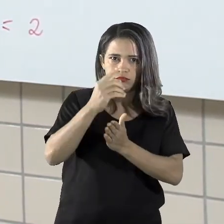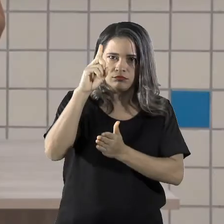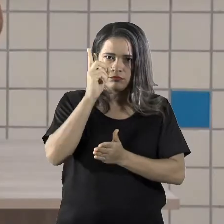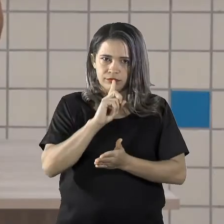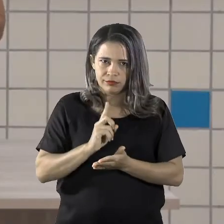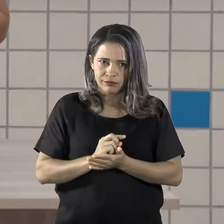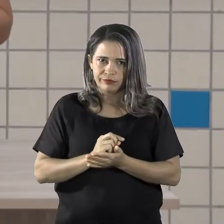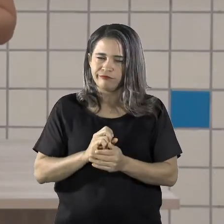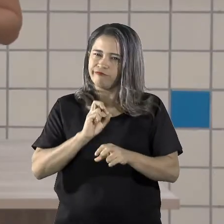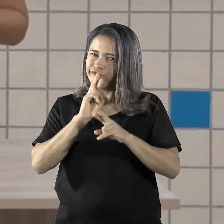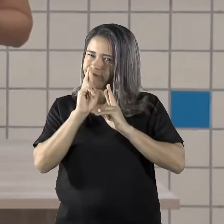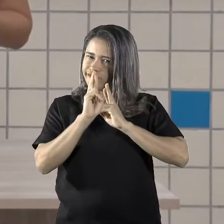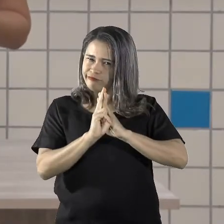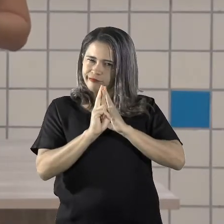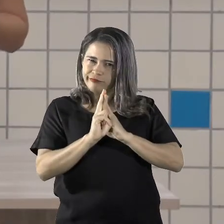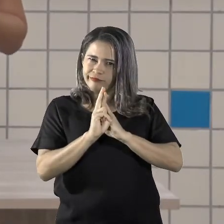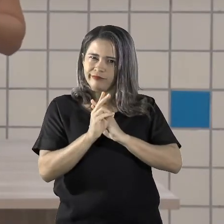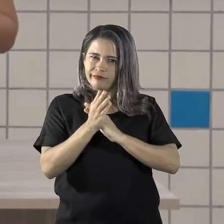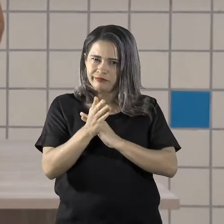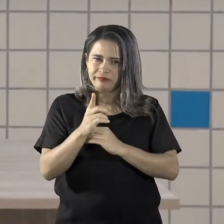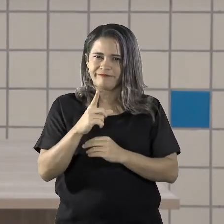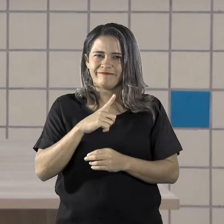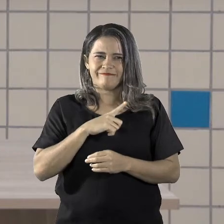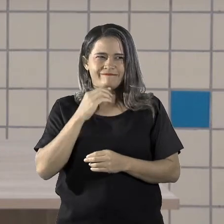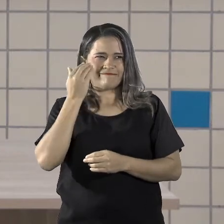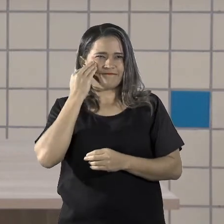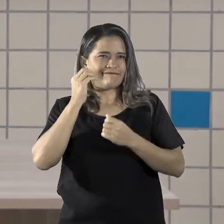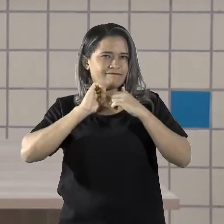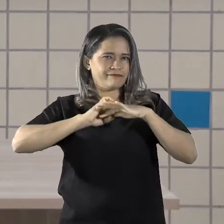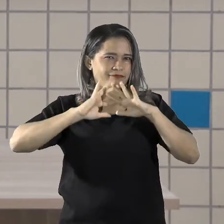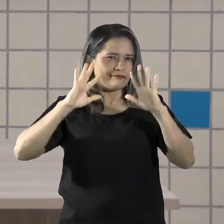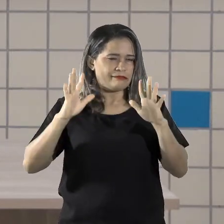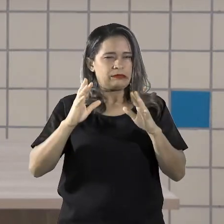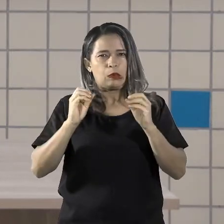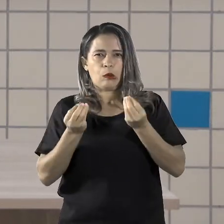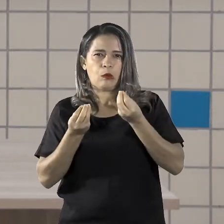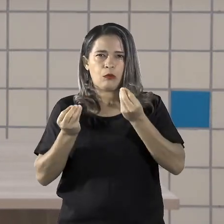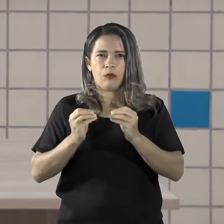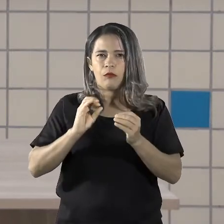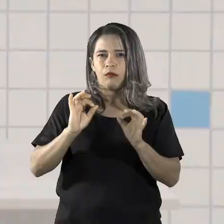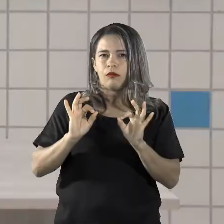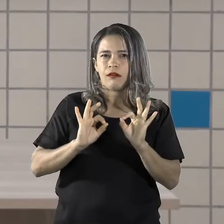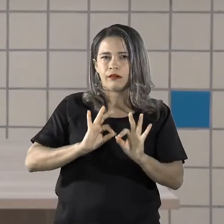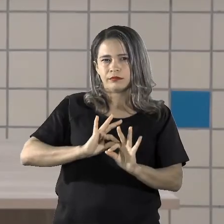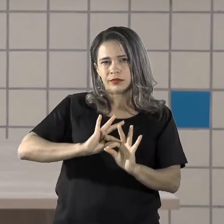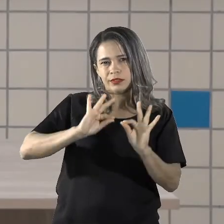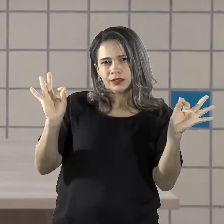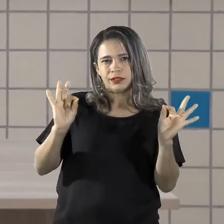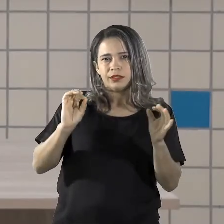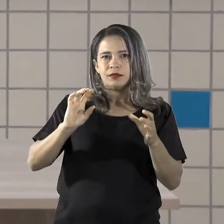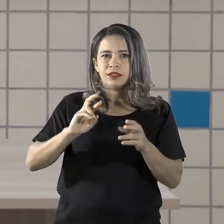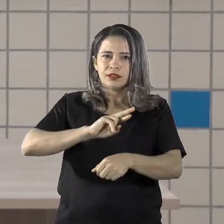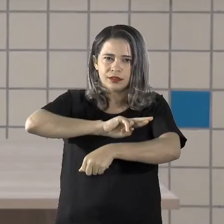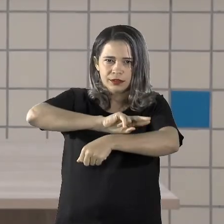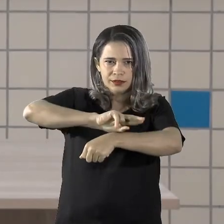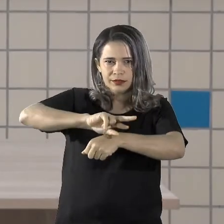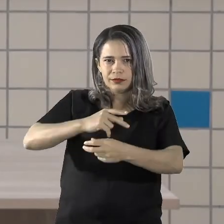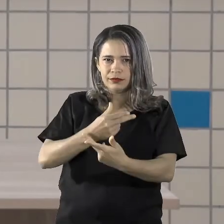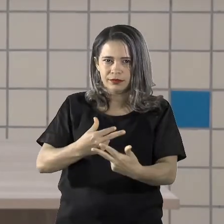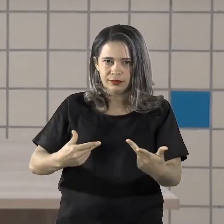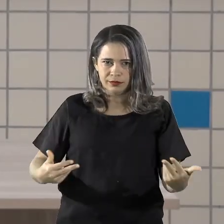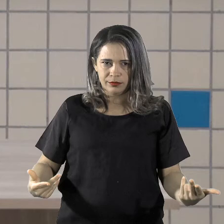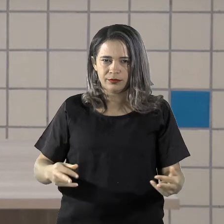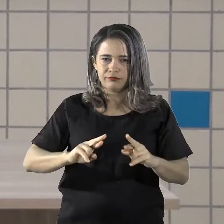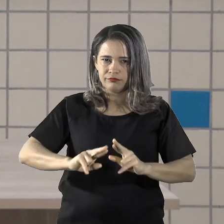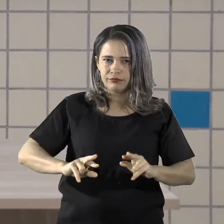E eu espero que vocês tenham entendido o que é uma substância simples, uma substância composta. Próxima aula vamos falar sobre o balanceamento